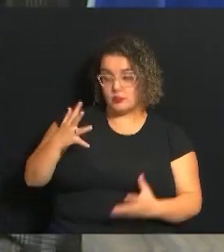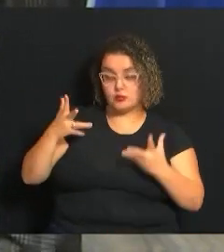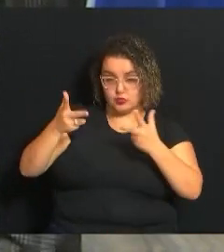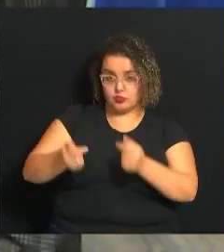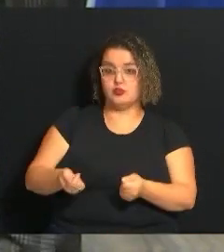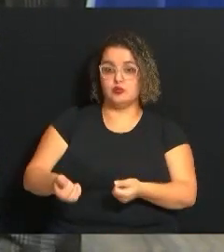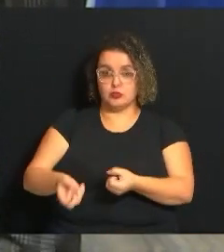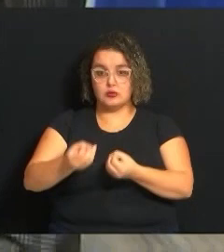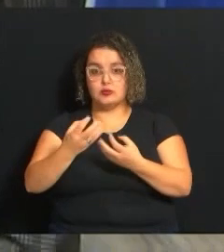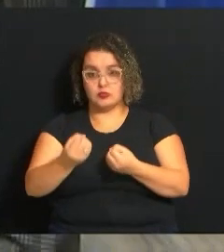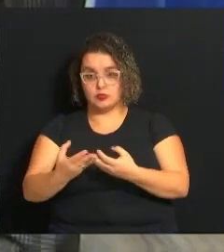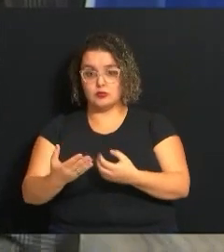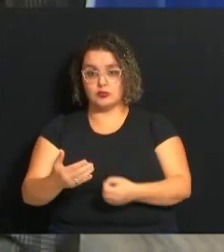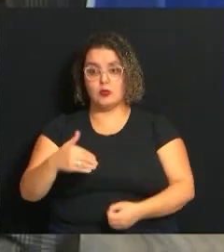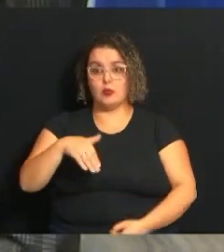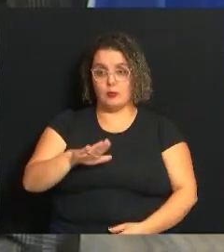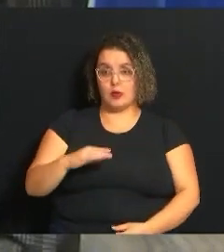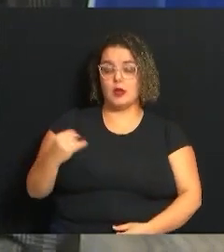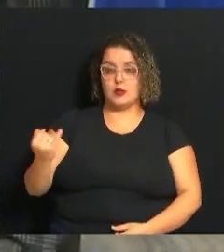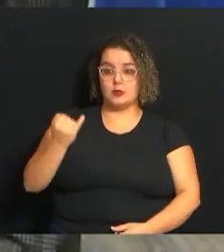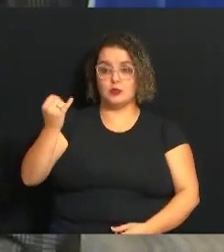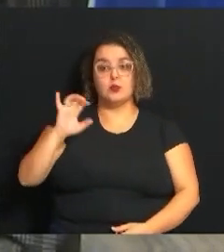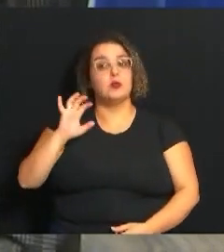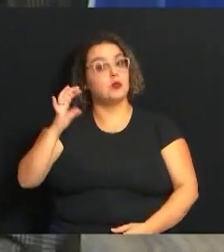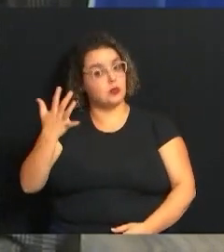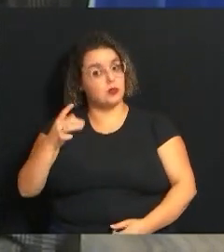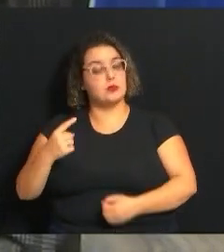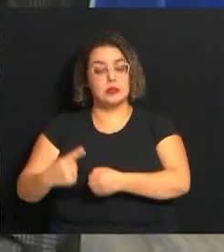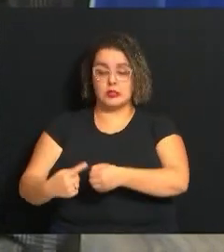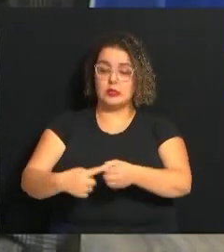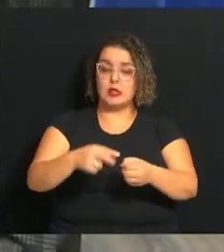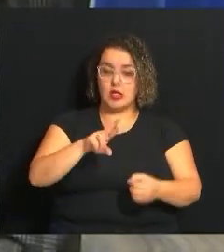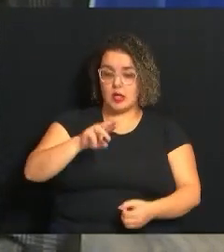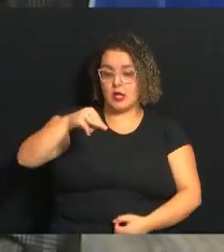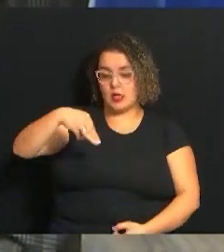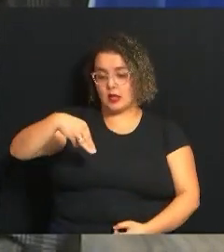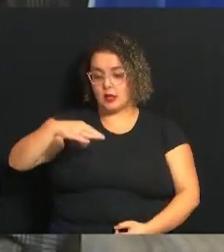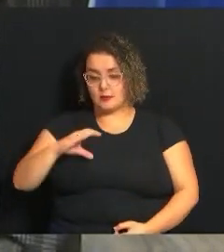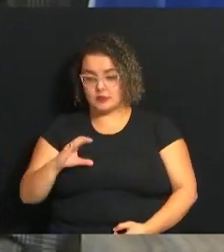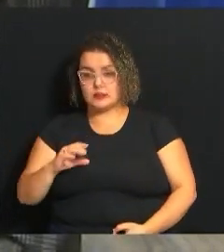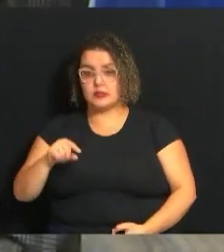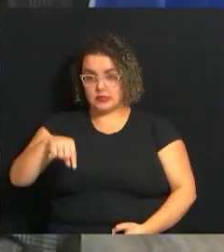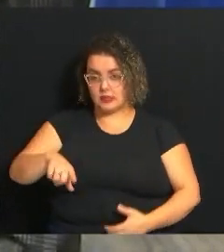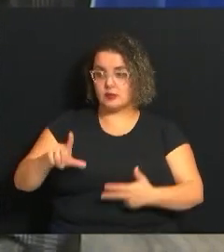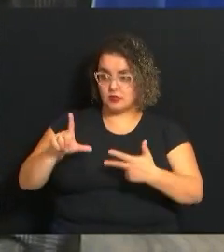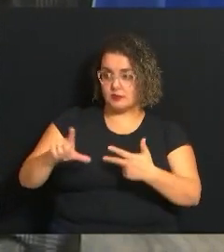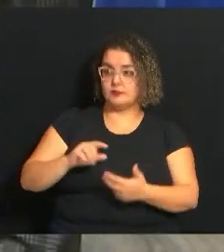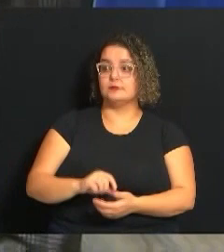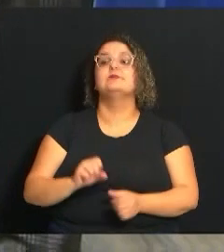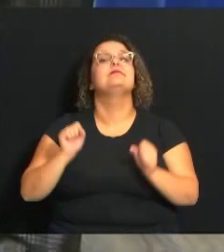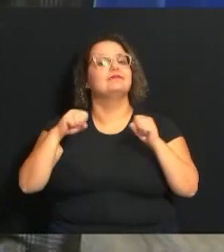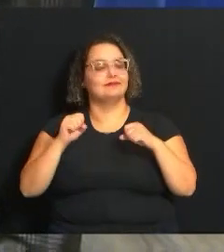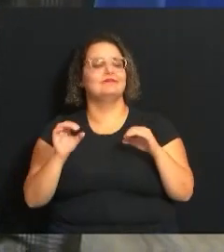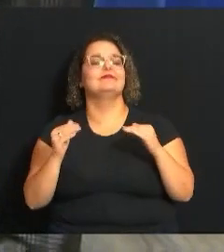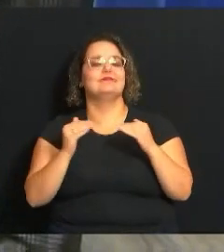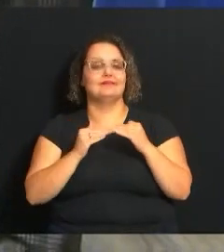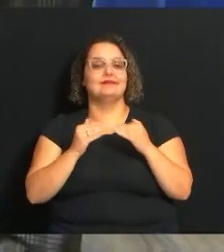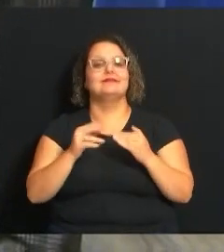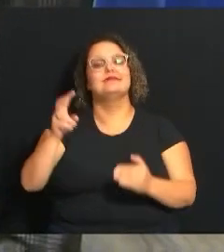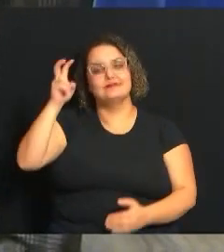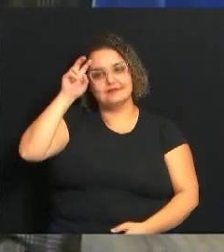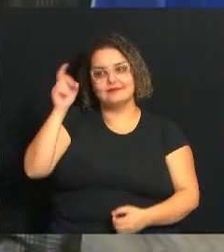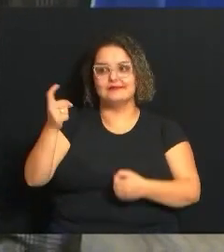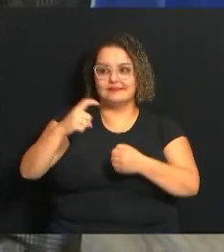as informações do mais importante do que acontece na Metrópole de Campinas e também aqui no Legislativo. Com certeza, quinta-feira eu estou de